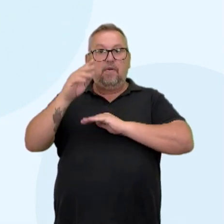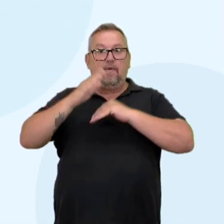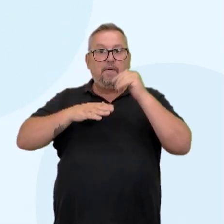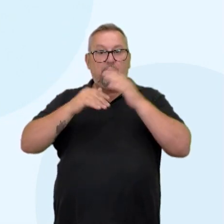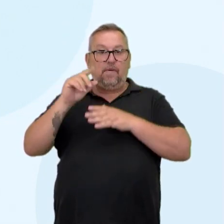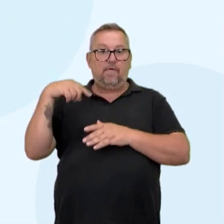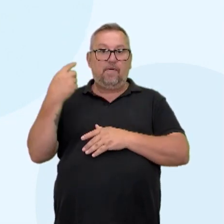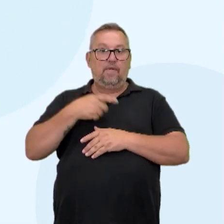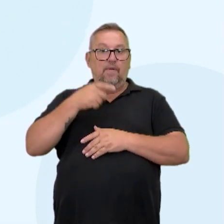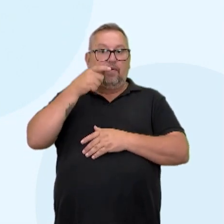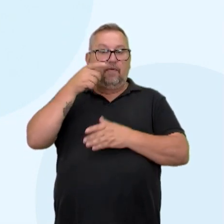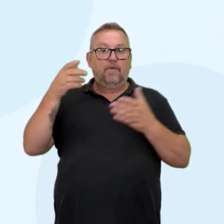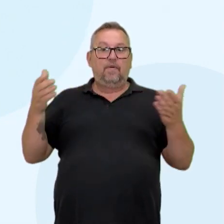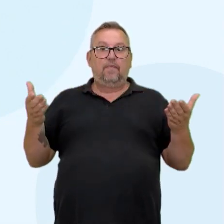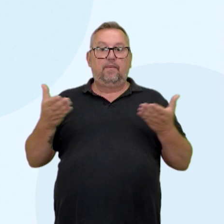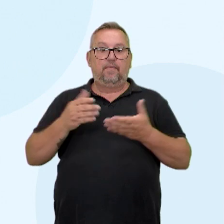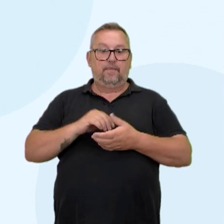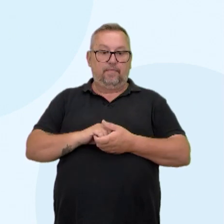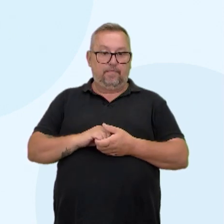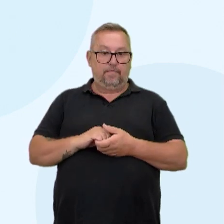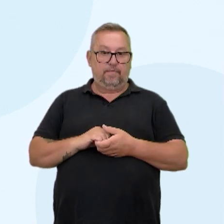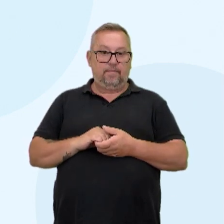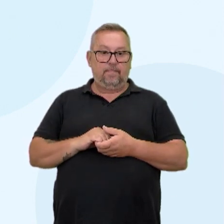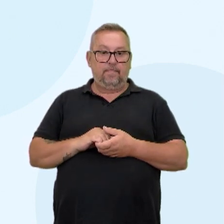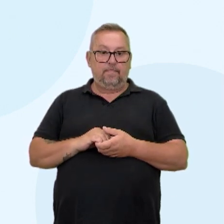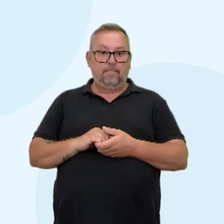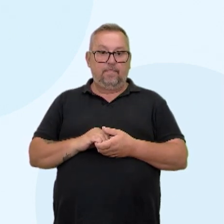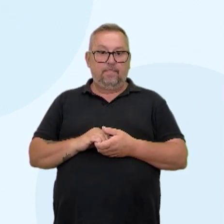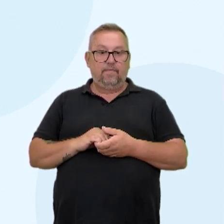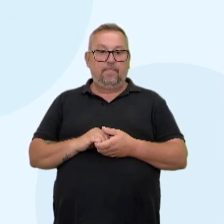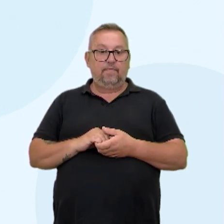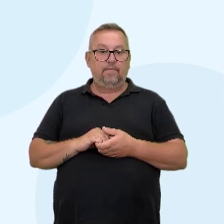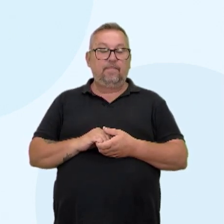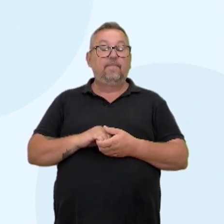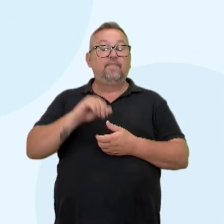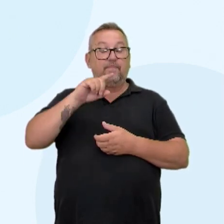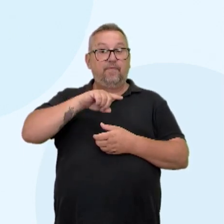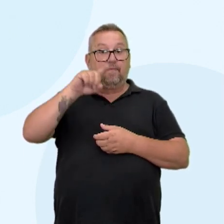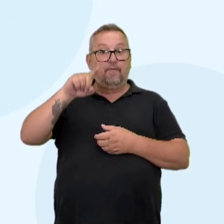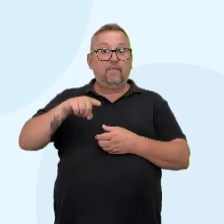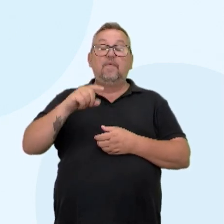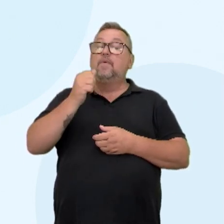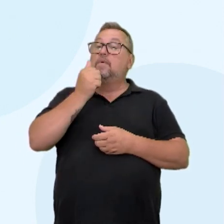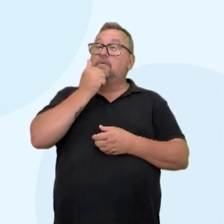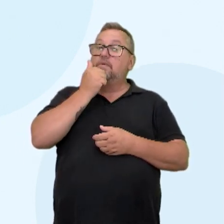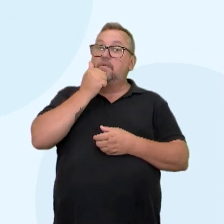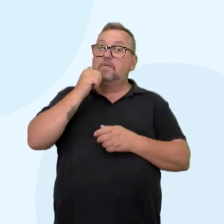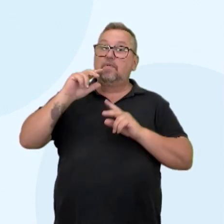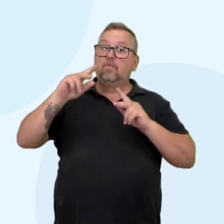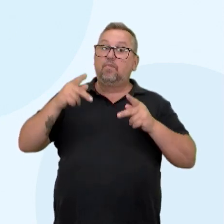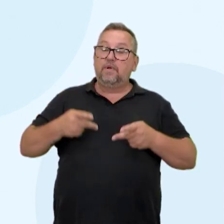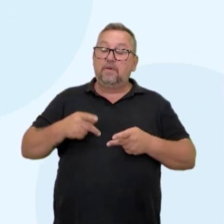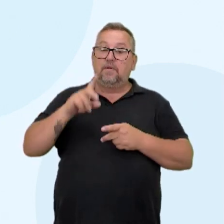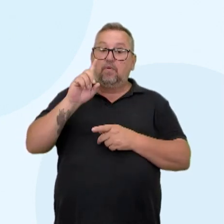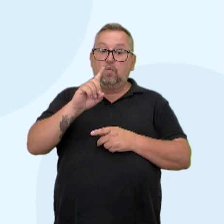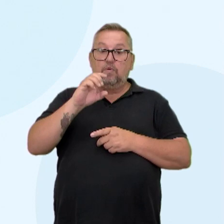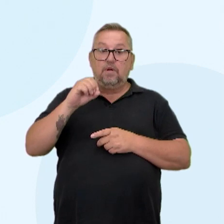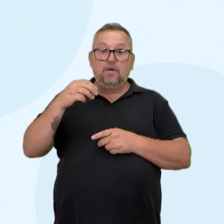vamos ver hoje. Então tá lá, ó, habilidades de ciências humanas, sociais e aplicadas, 103,